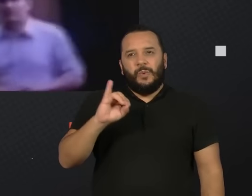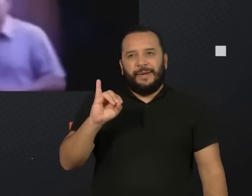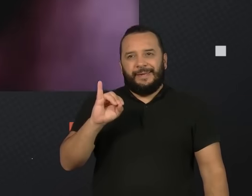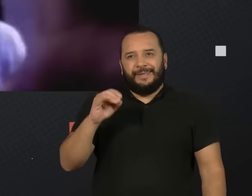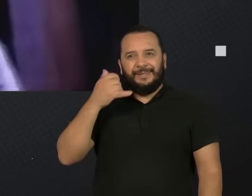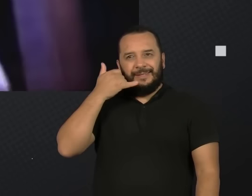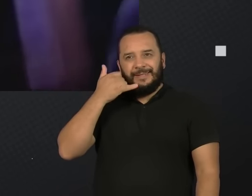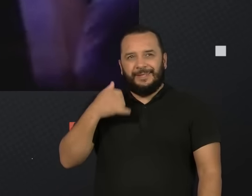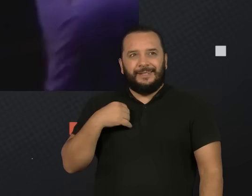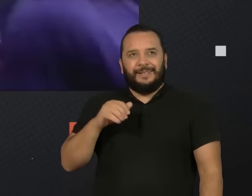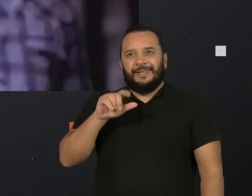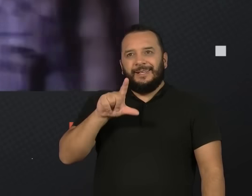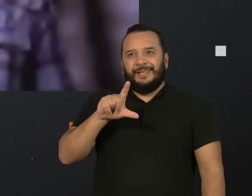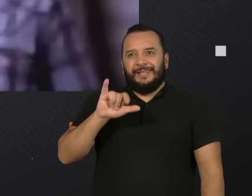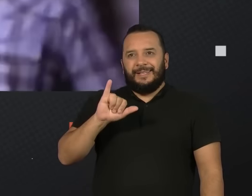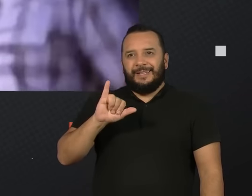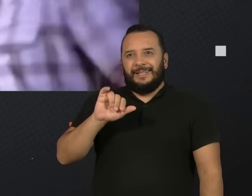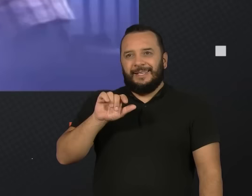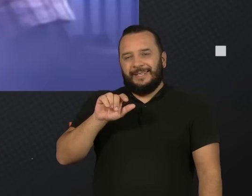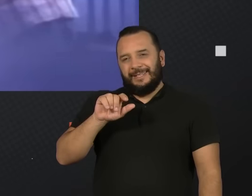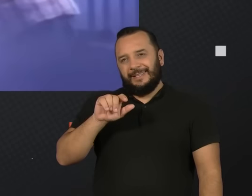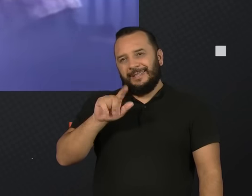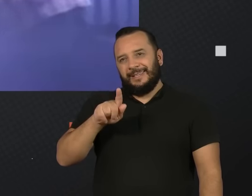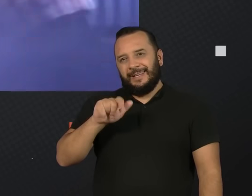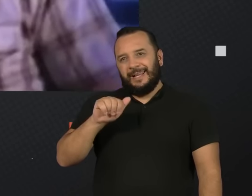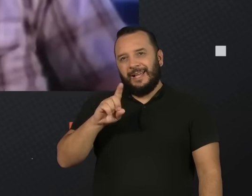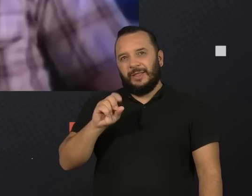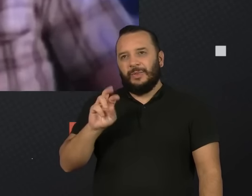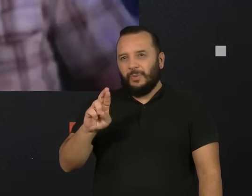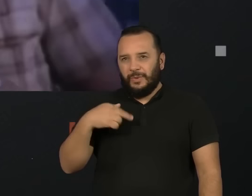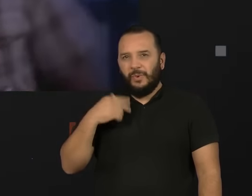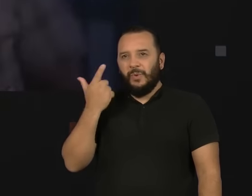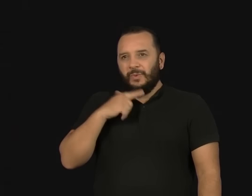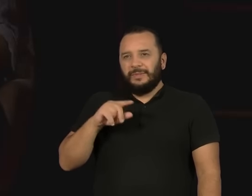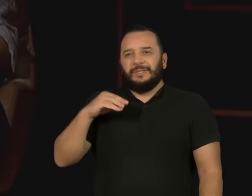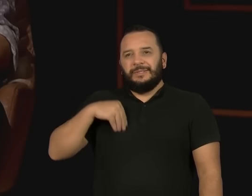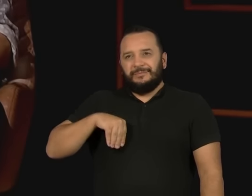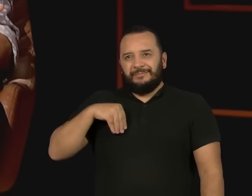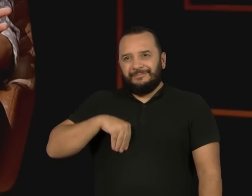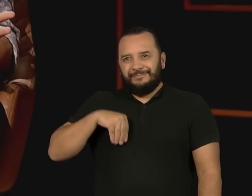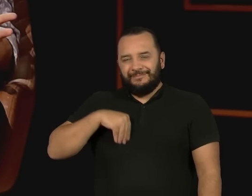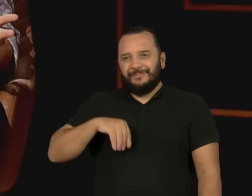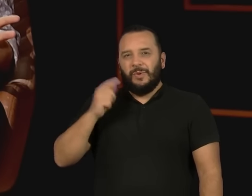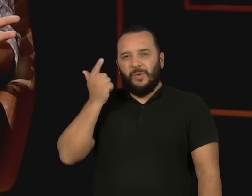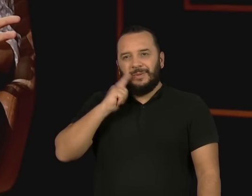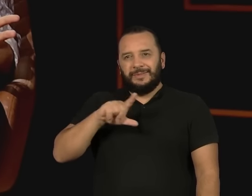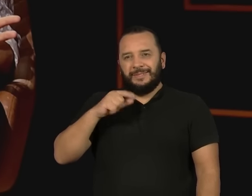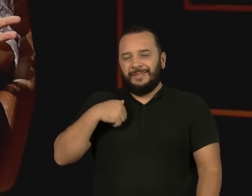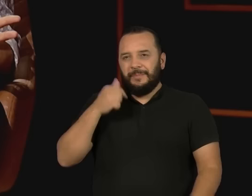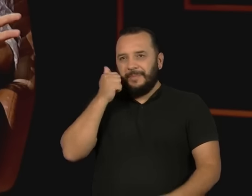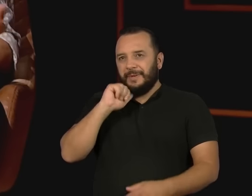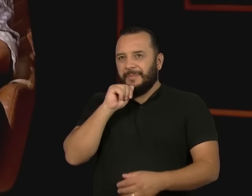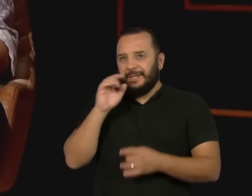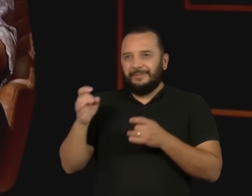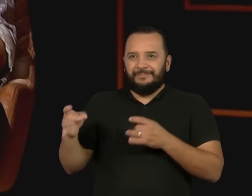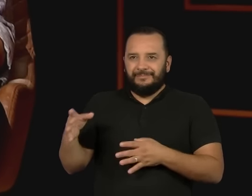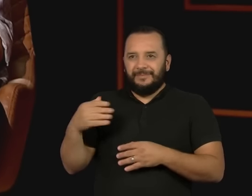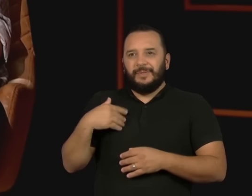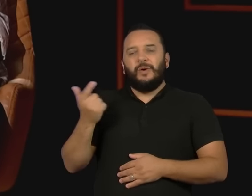do ligador. E a partir dali eu fiz um dinheirinho, consegui sair da casa de mamãe e começar a viver